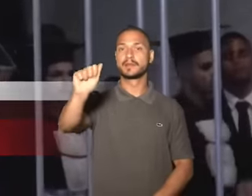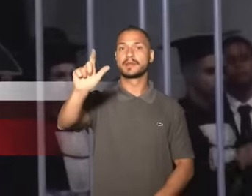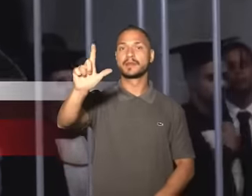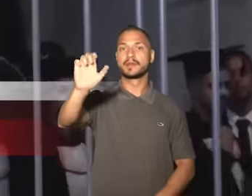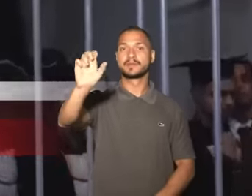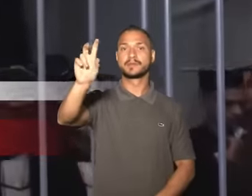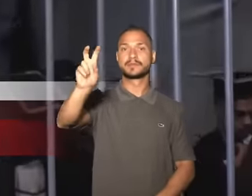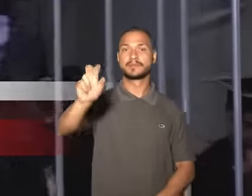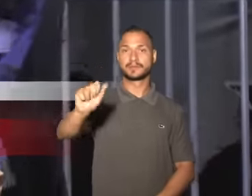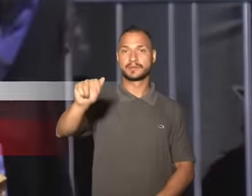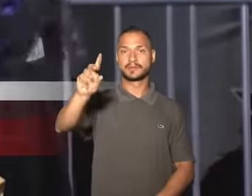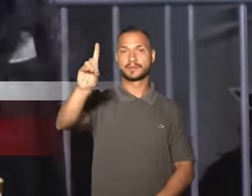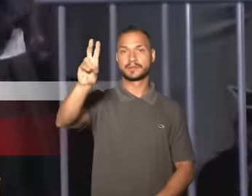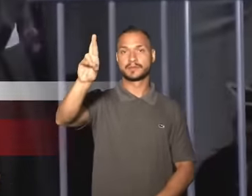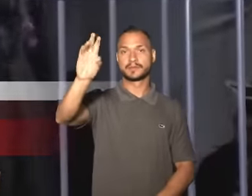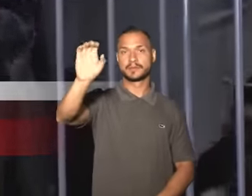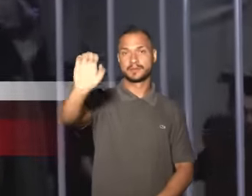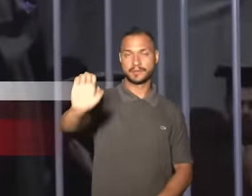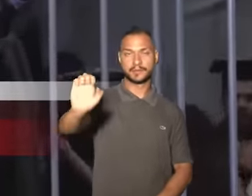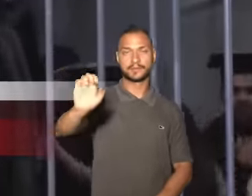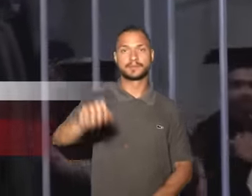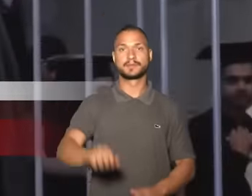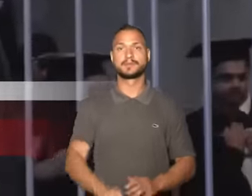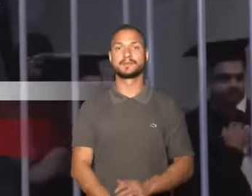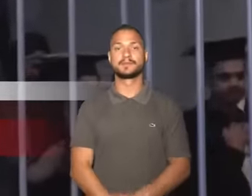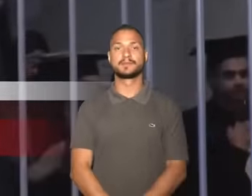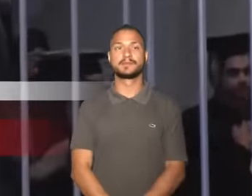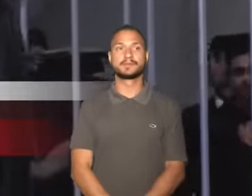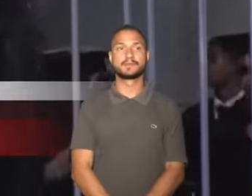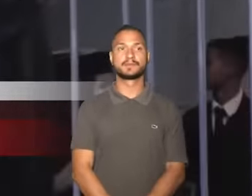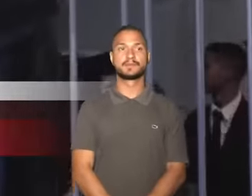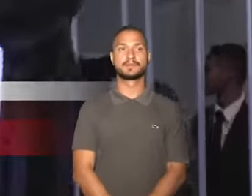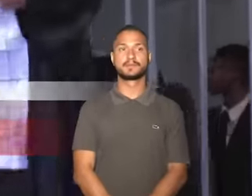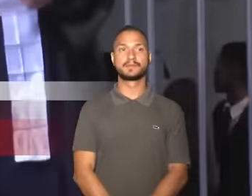Alexandre Magno Tomazini Pizol.